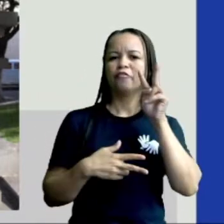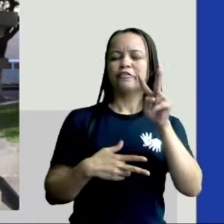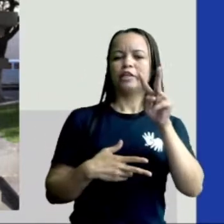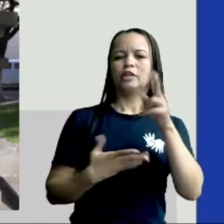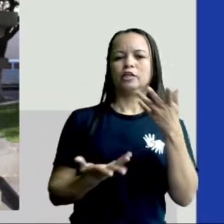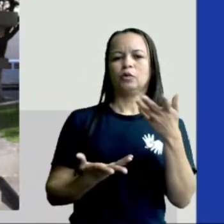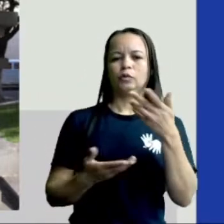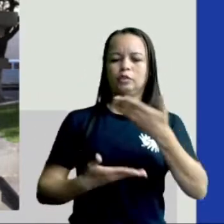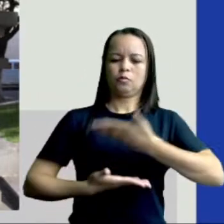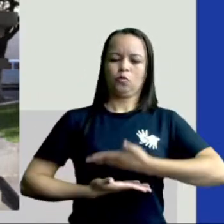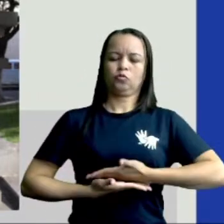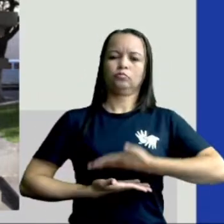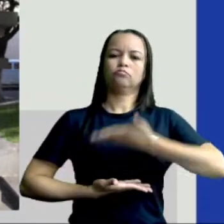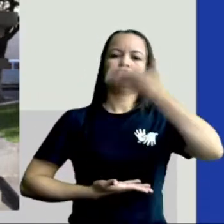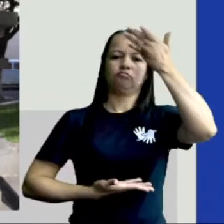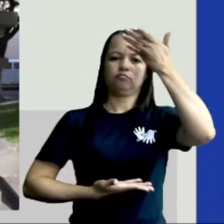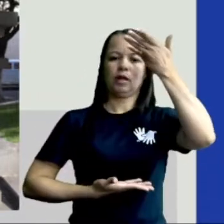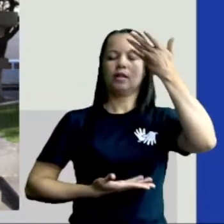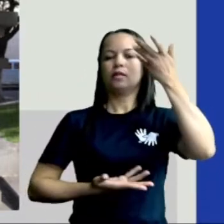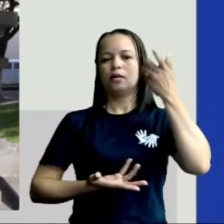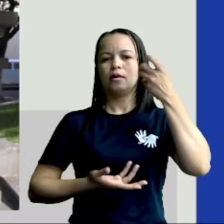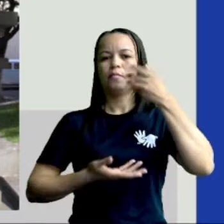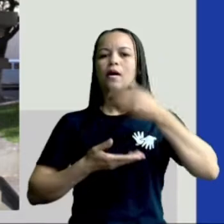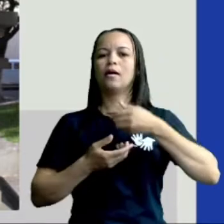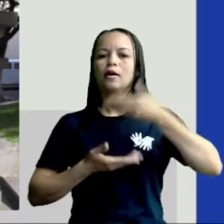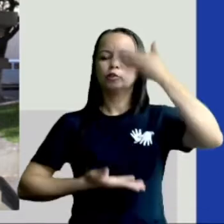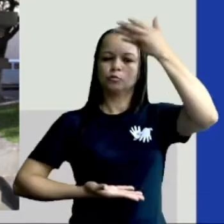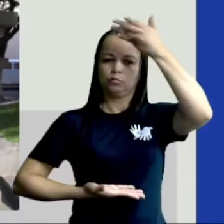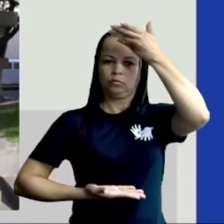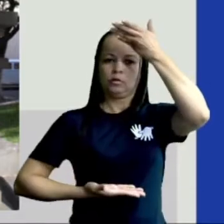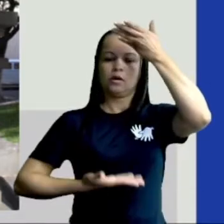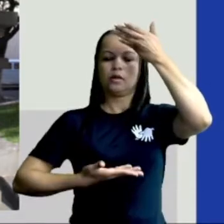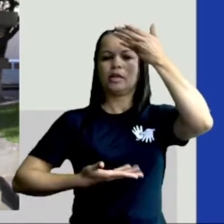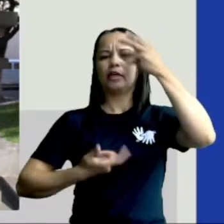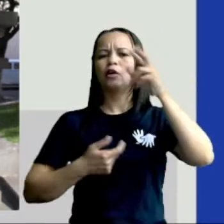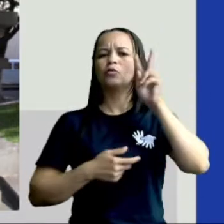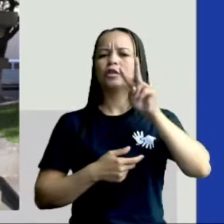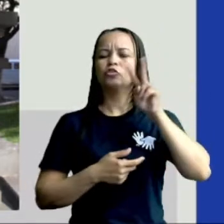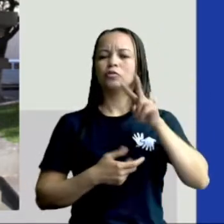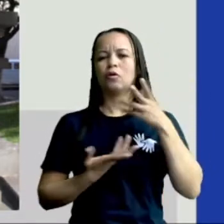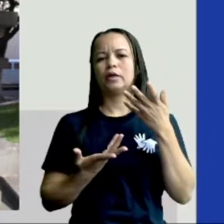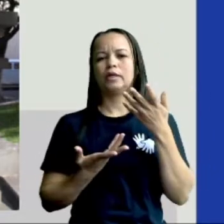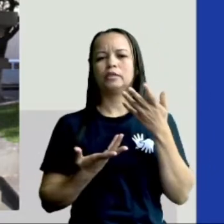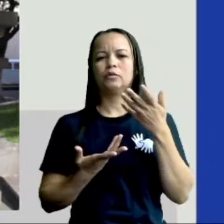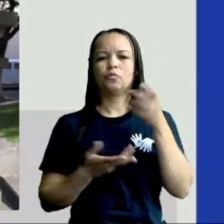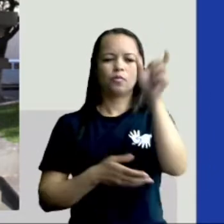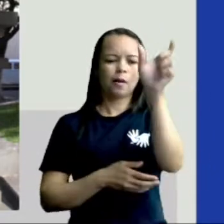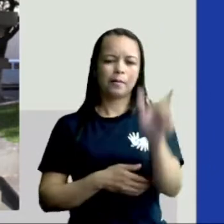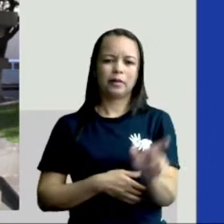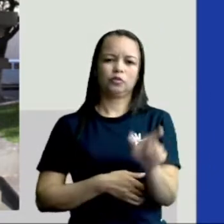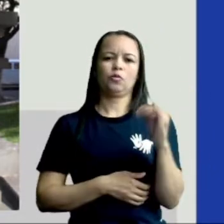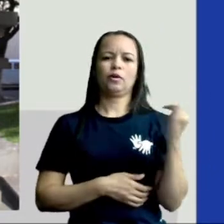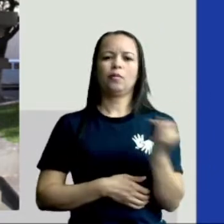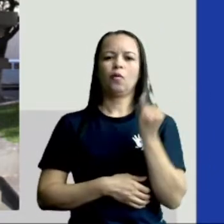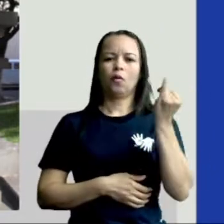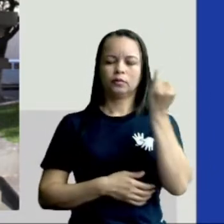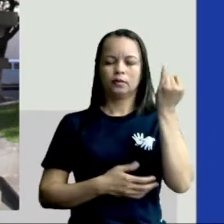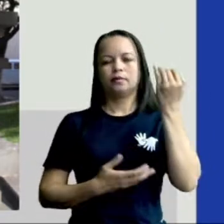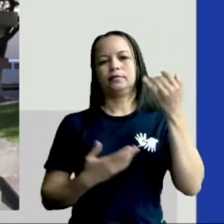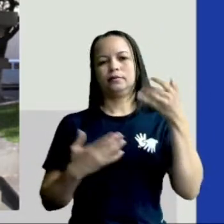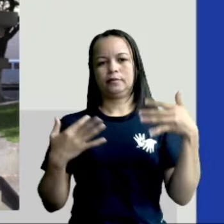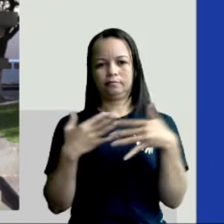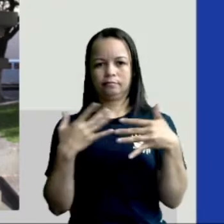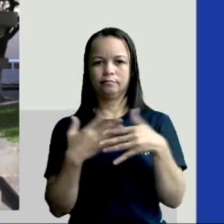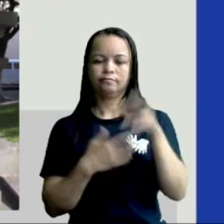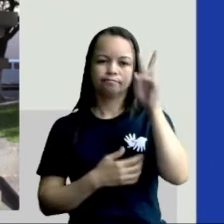ó, de bronze que normalmente conta a história de algum personagem importante da história da cidade. Esse